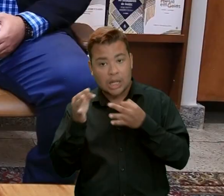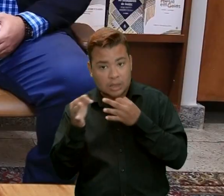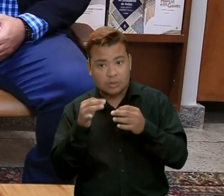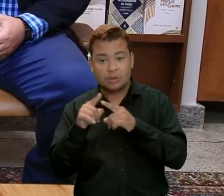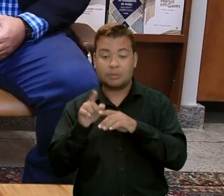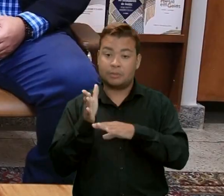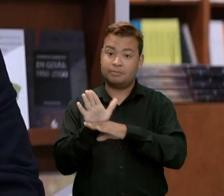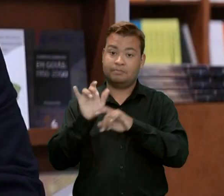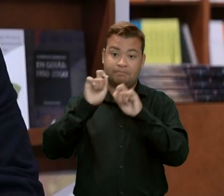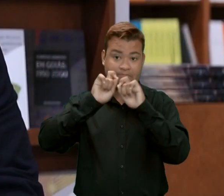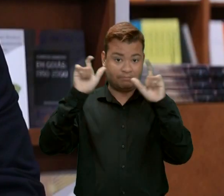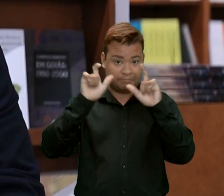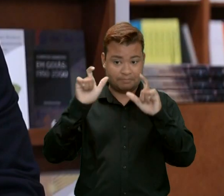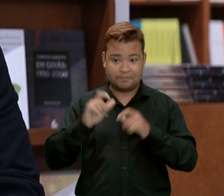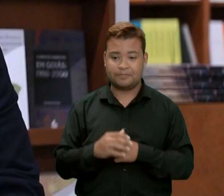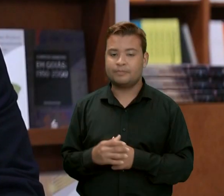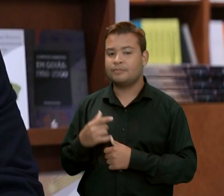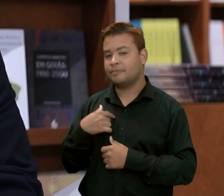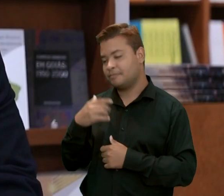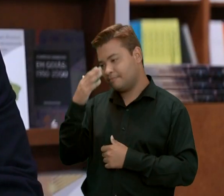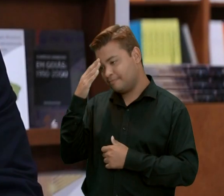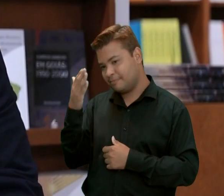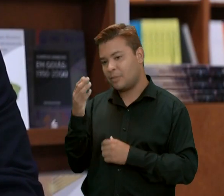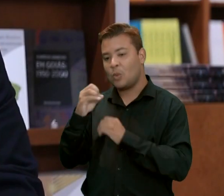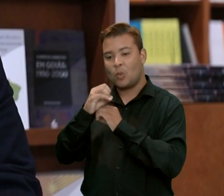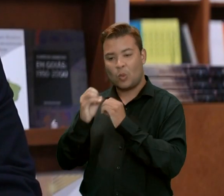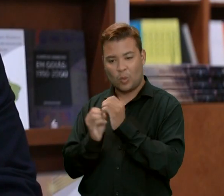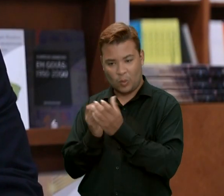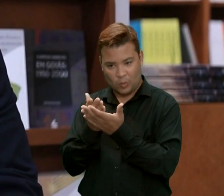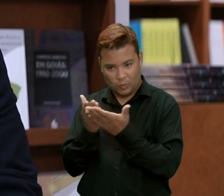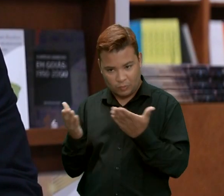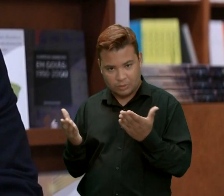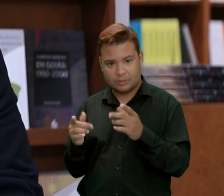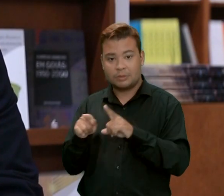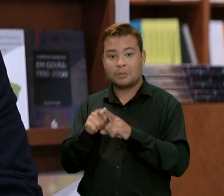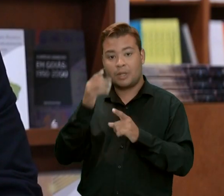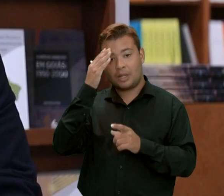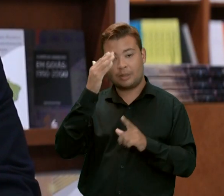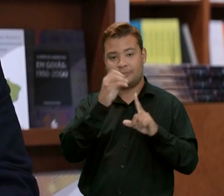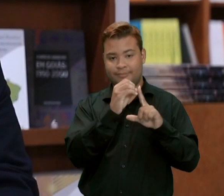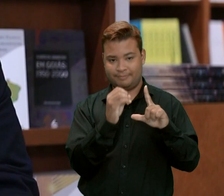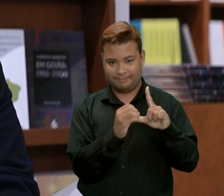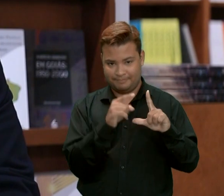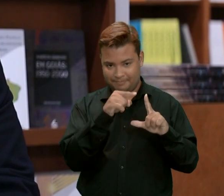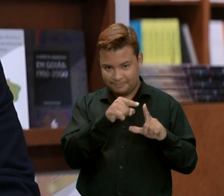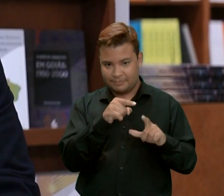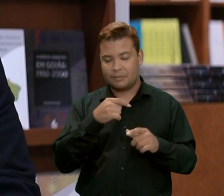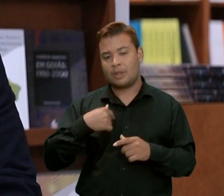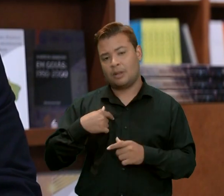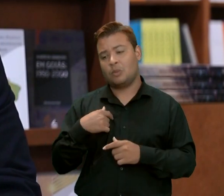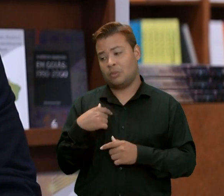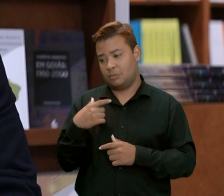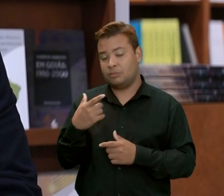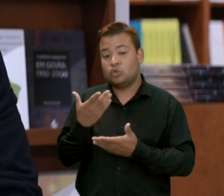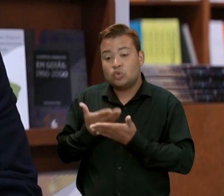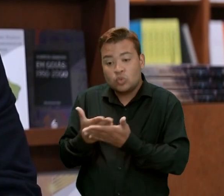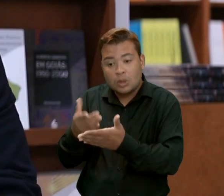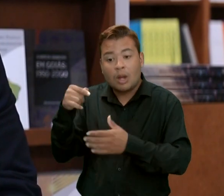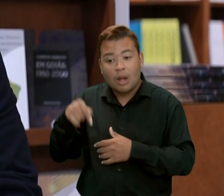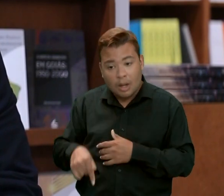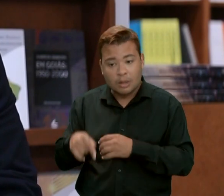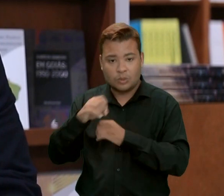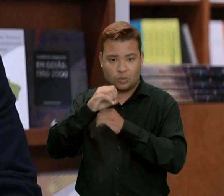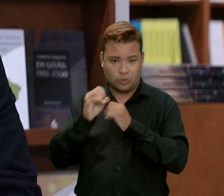alerta aqui para a gente. Eu agradeço ao UFG como um todo, eu agradeço a TV UFG sobretudo, sou filho da UFG, fiz minha